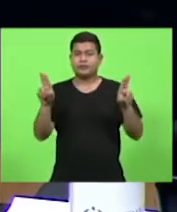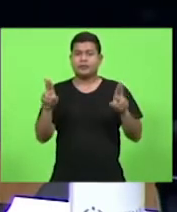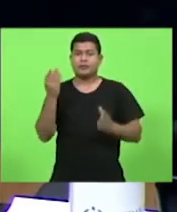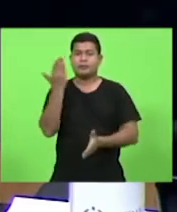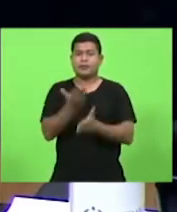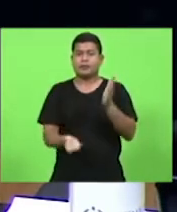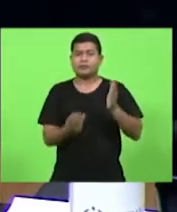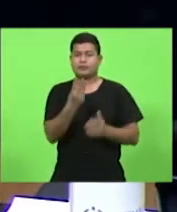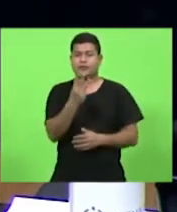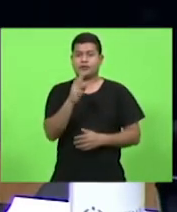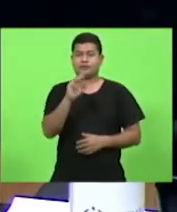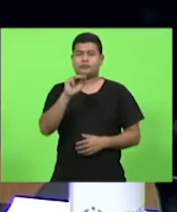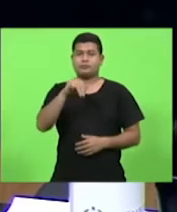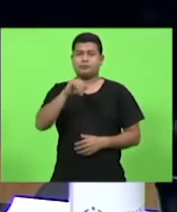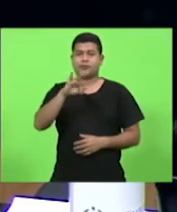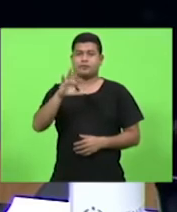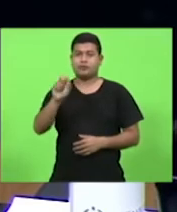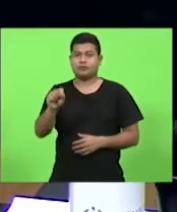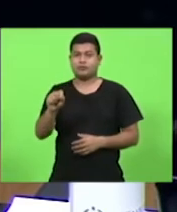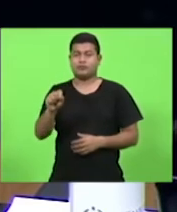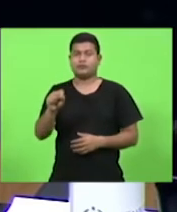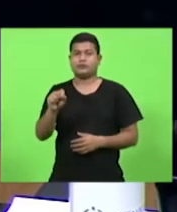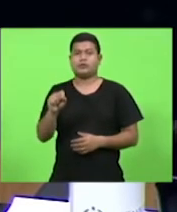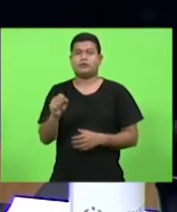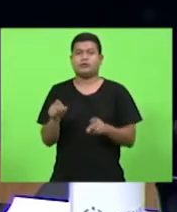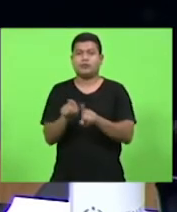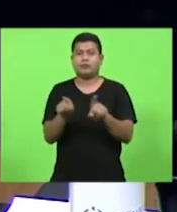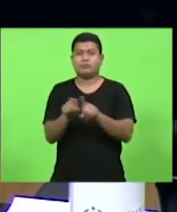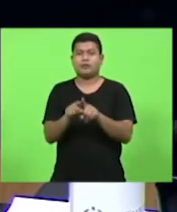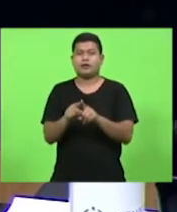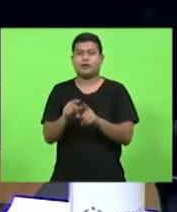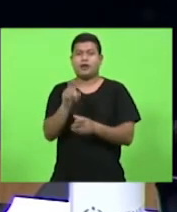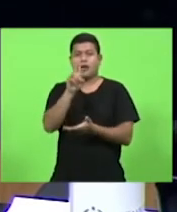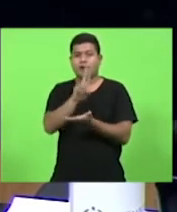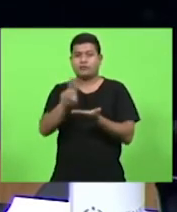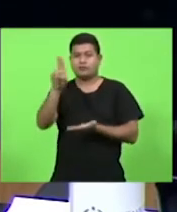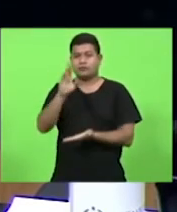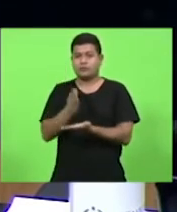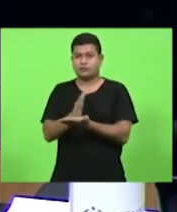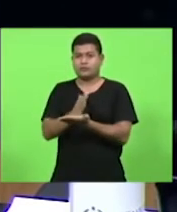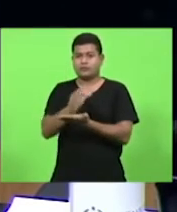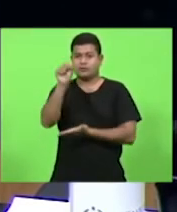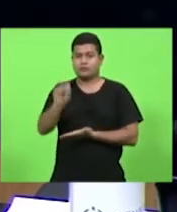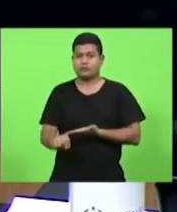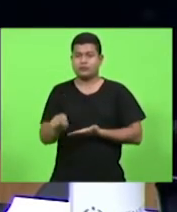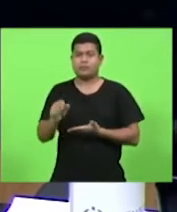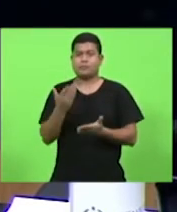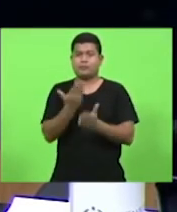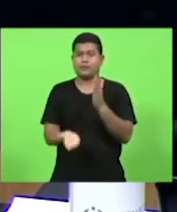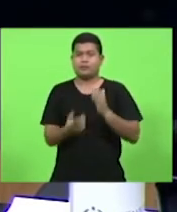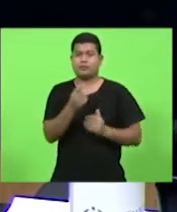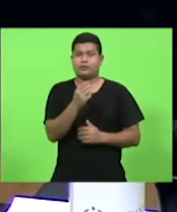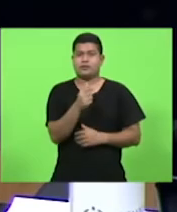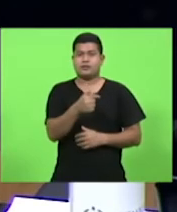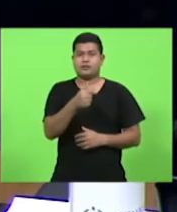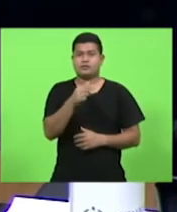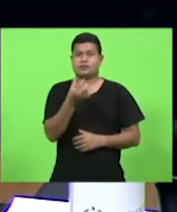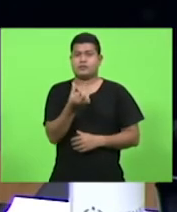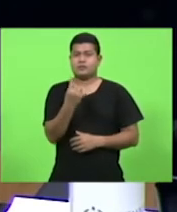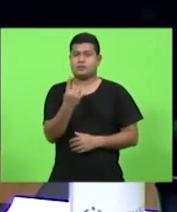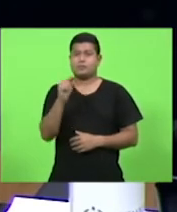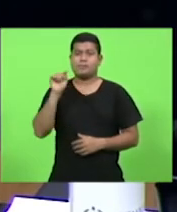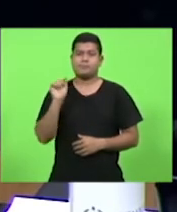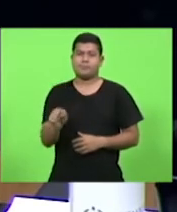milhões a Universidade Federal da Fronteira Sul perdeu 761 mil e o Instituto